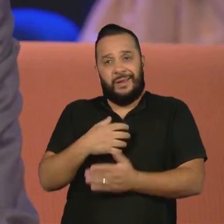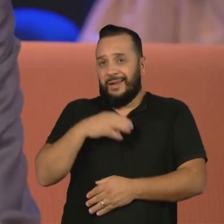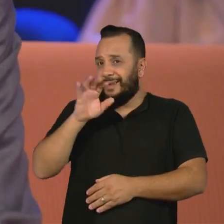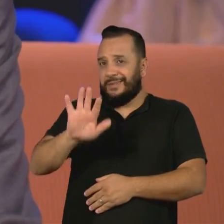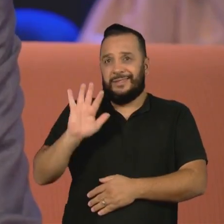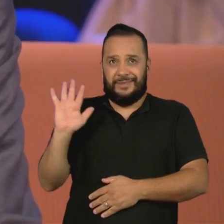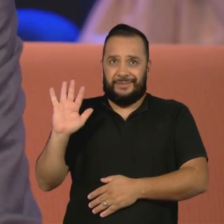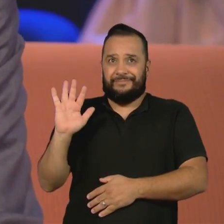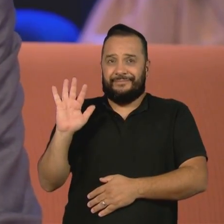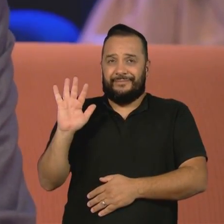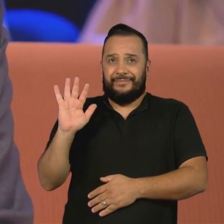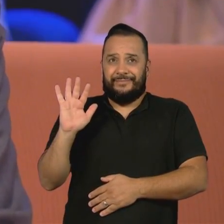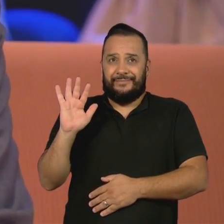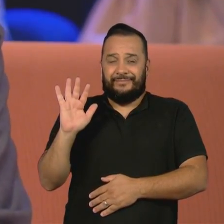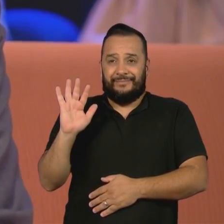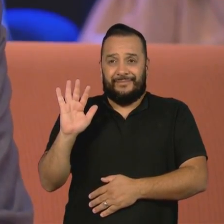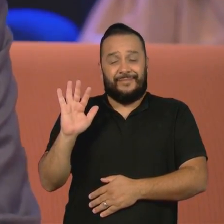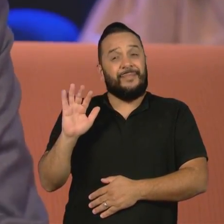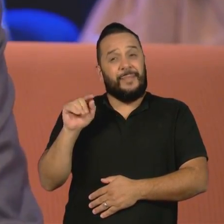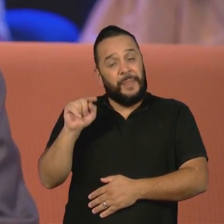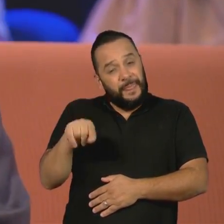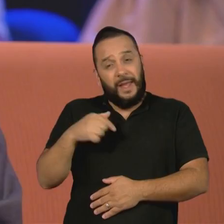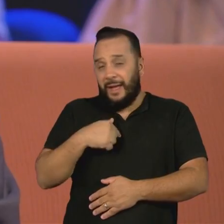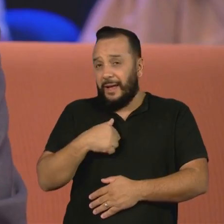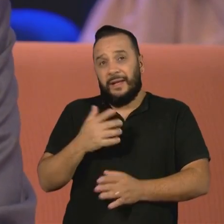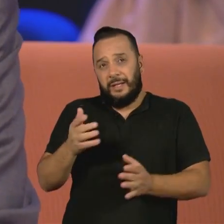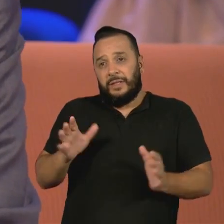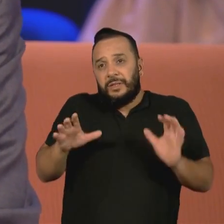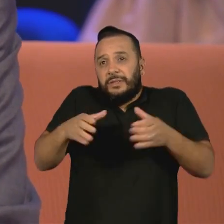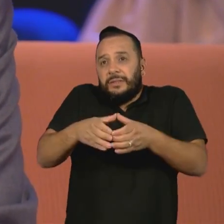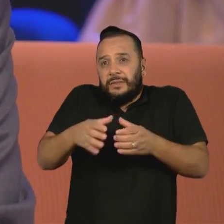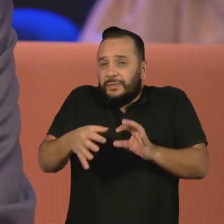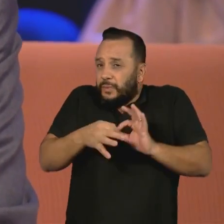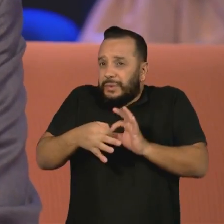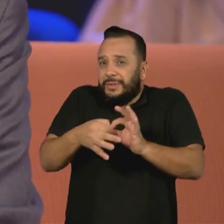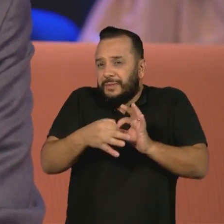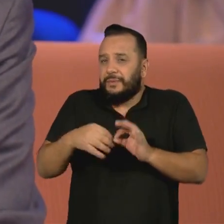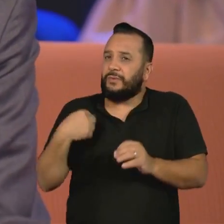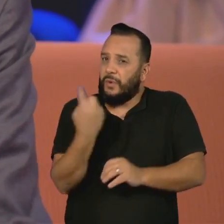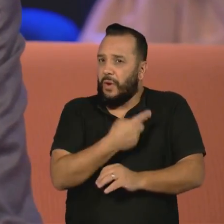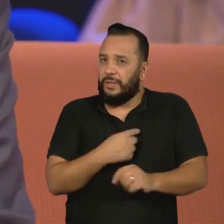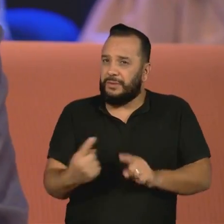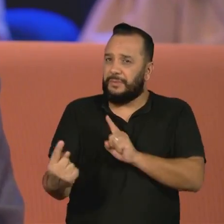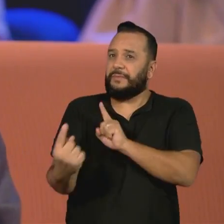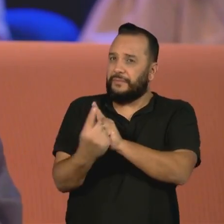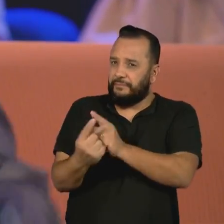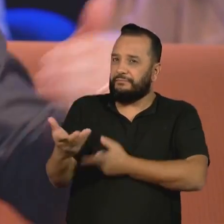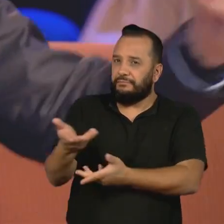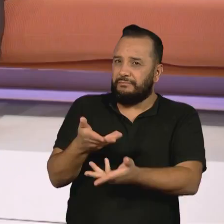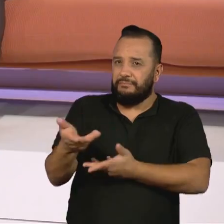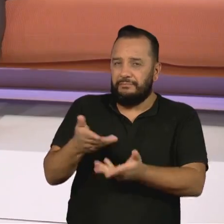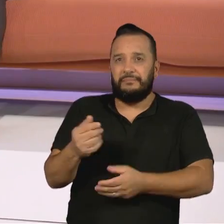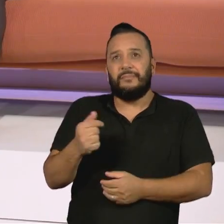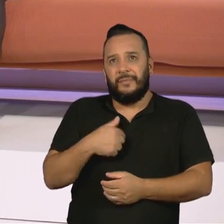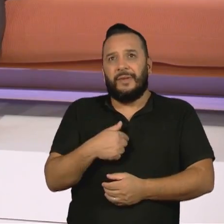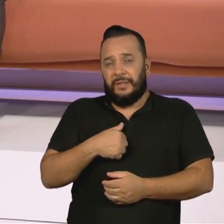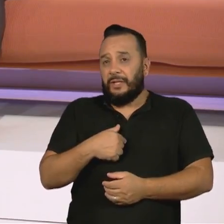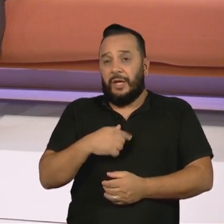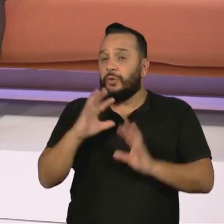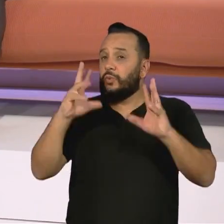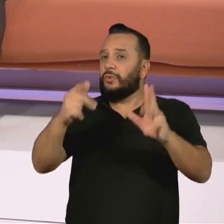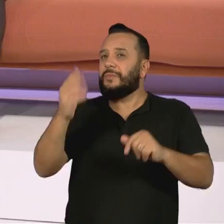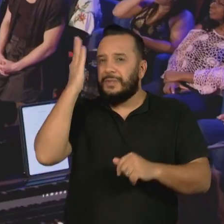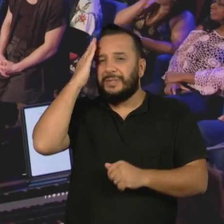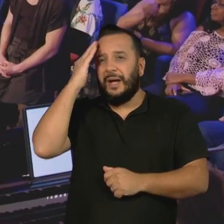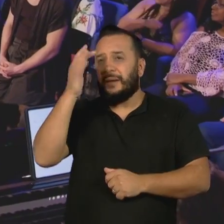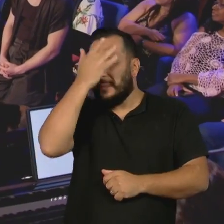né? Esse mainstream, e o que é importante, a gente se encontrava ali. A gente falou agora do Chapelin, falou do Cid Moreira, todo mundo sempre sabe